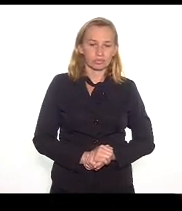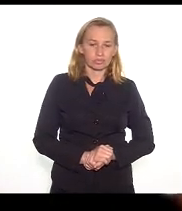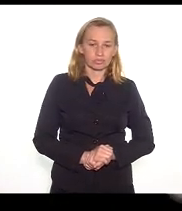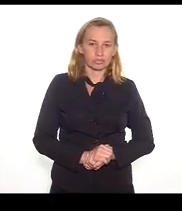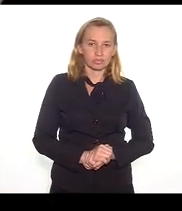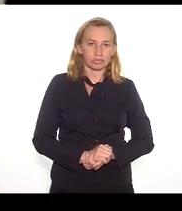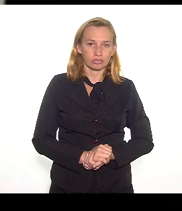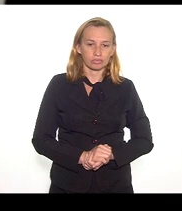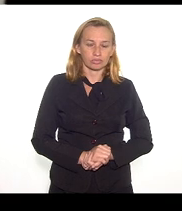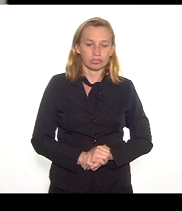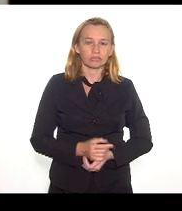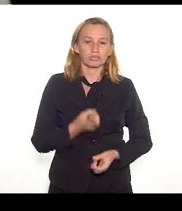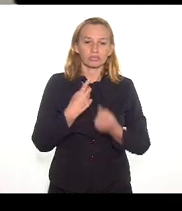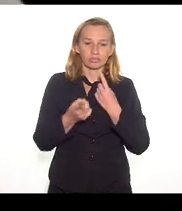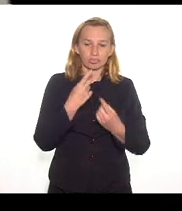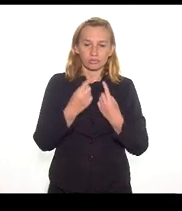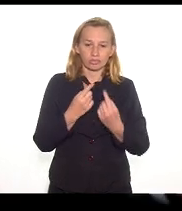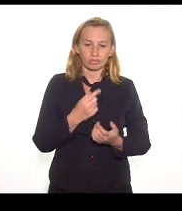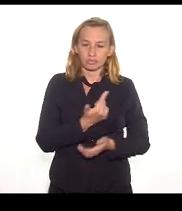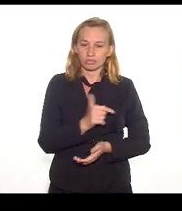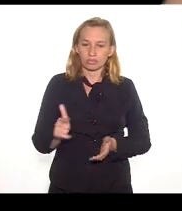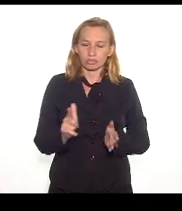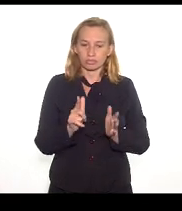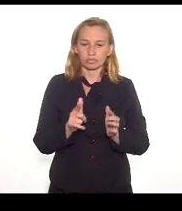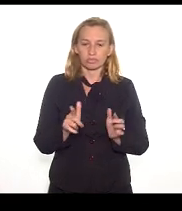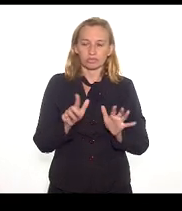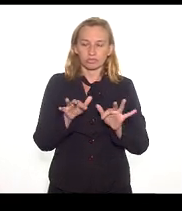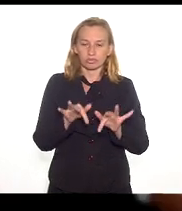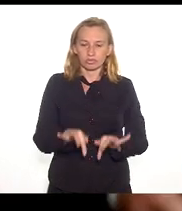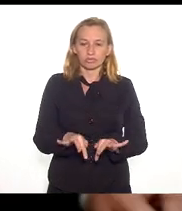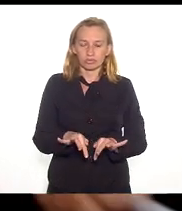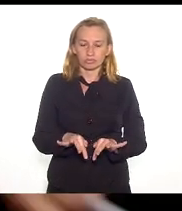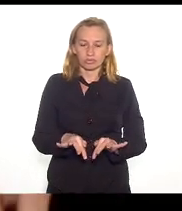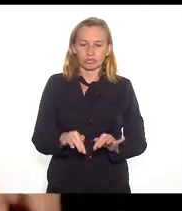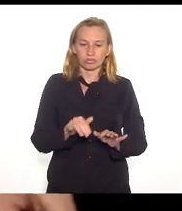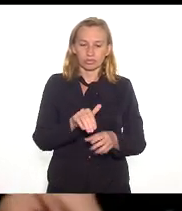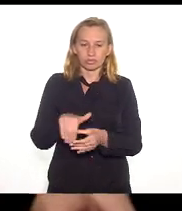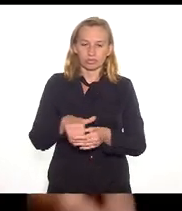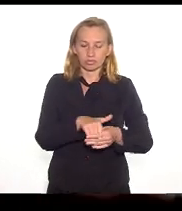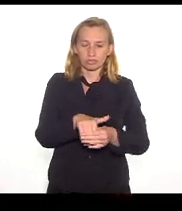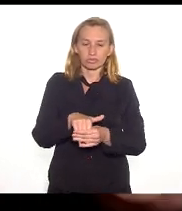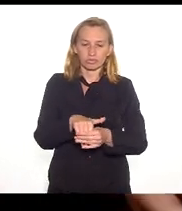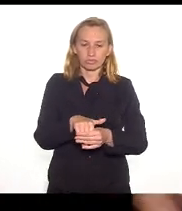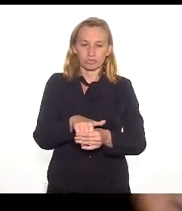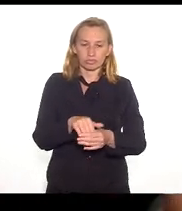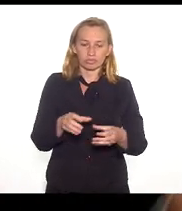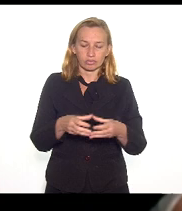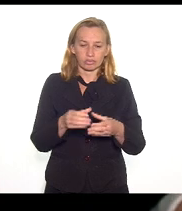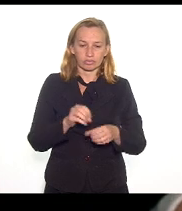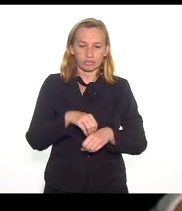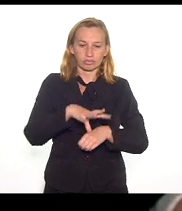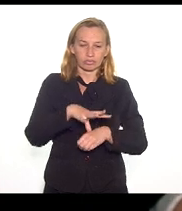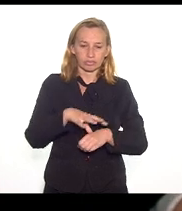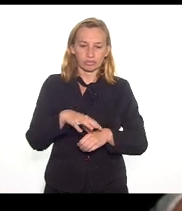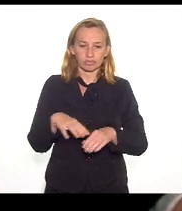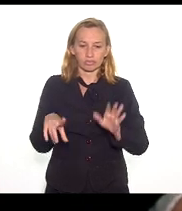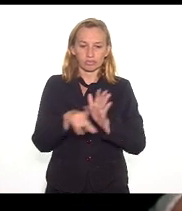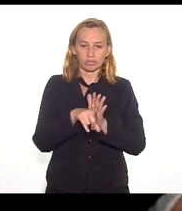Com o parecer emitido em discussão, não havendo que queira discutir, encerra a discussão, em votação, parecer da Comissão de Indicação